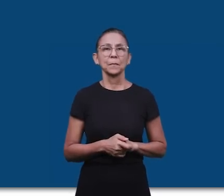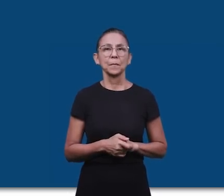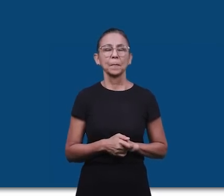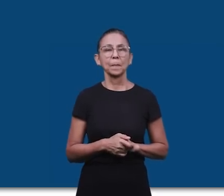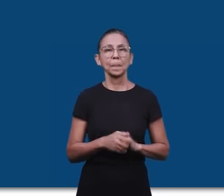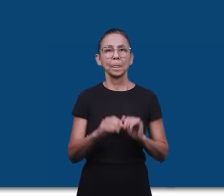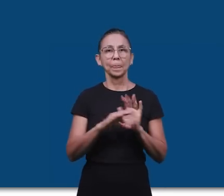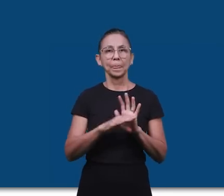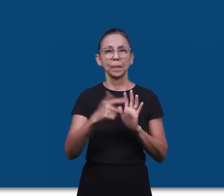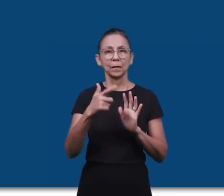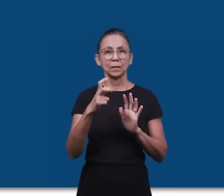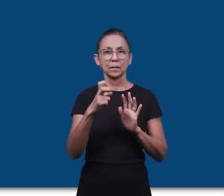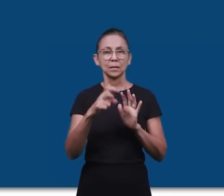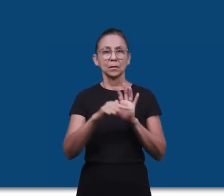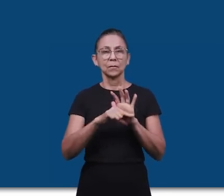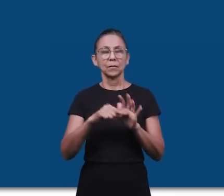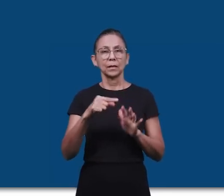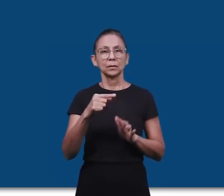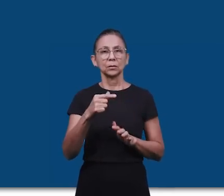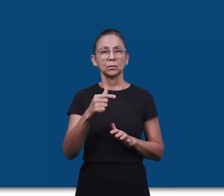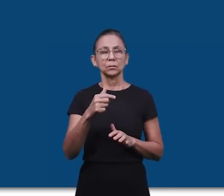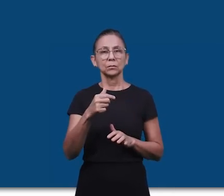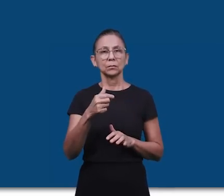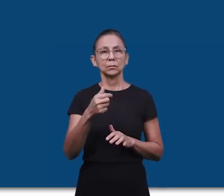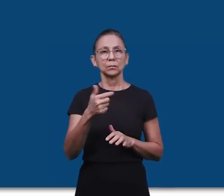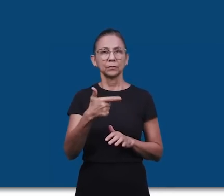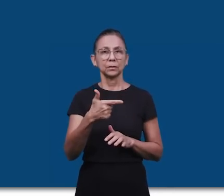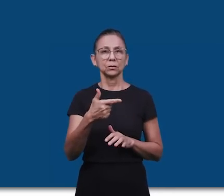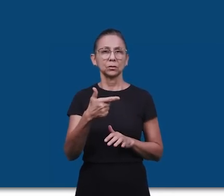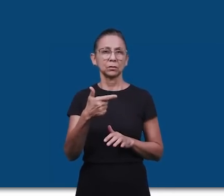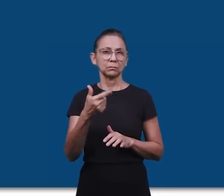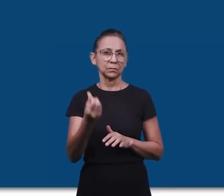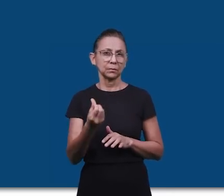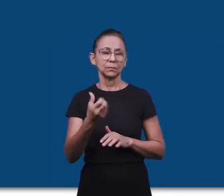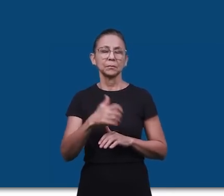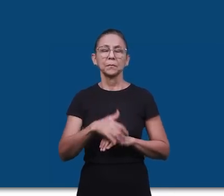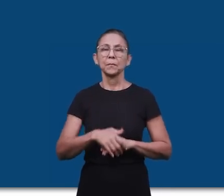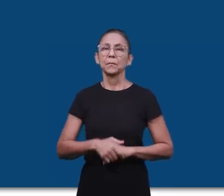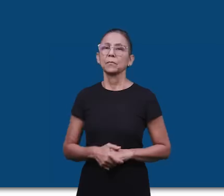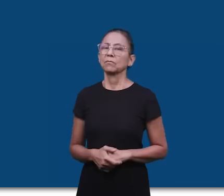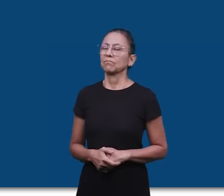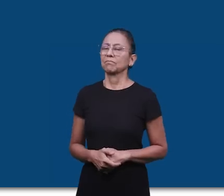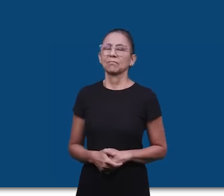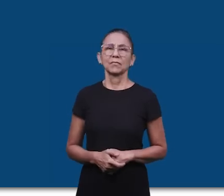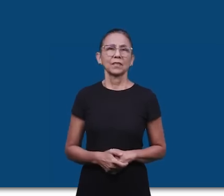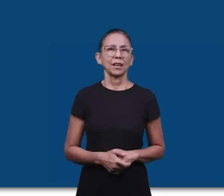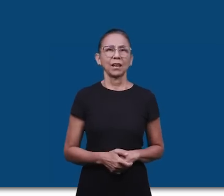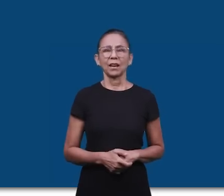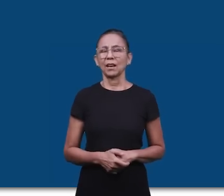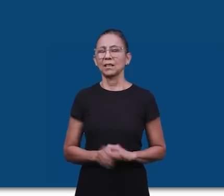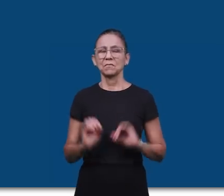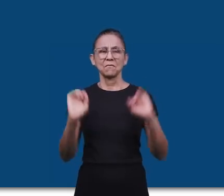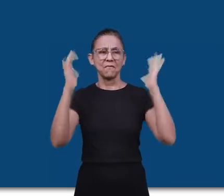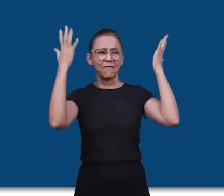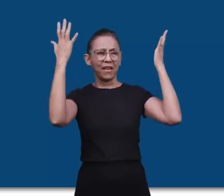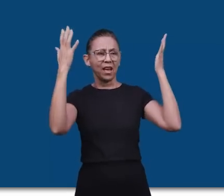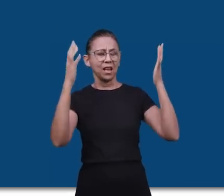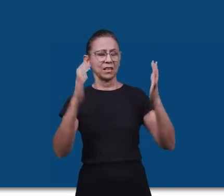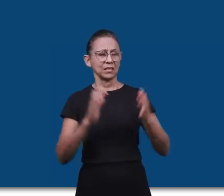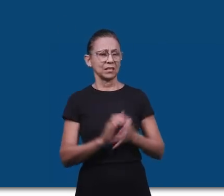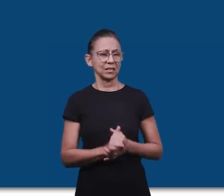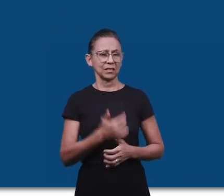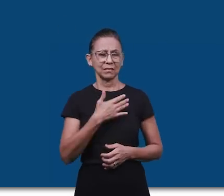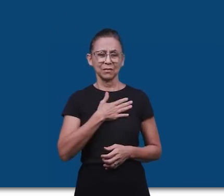5, verso 21 a 23, o profeta Amós vai começar dizendo assim: aborreço, desprezo as vossas